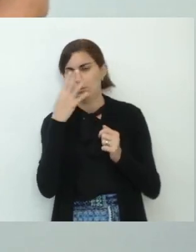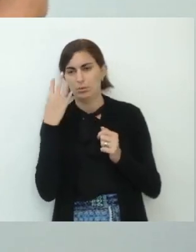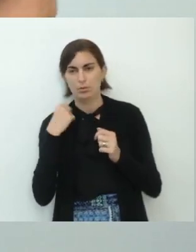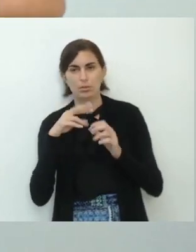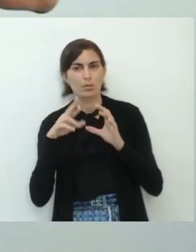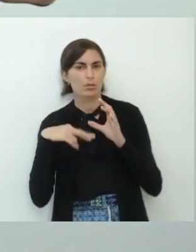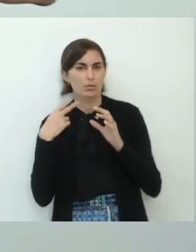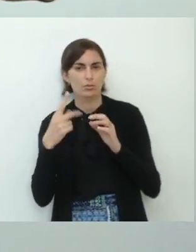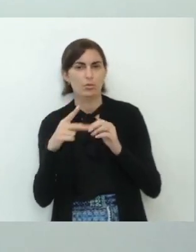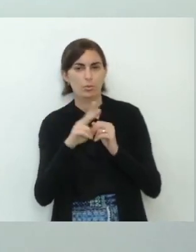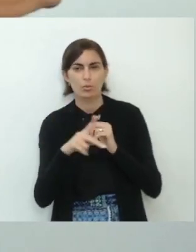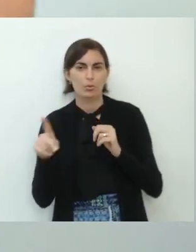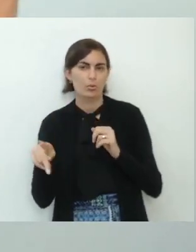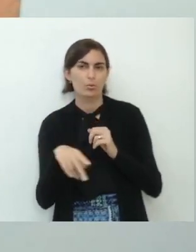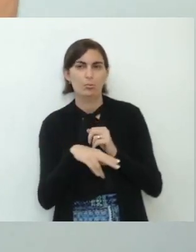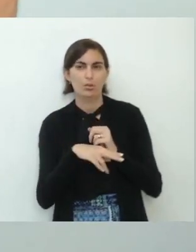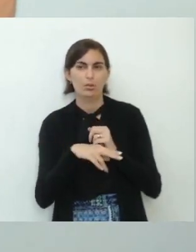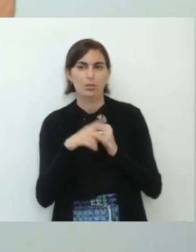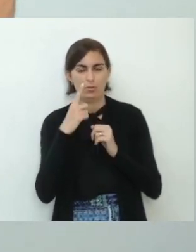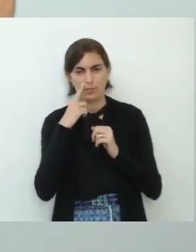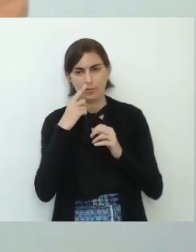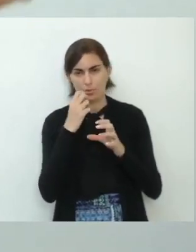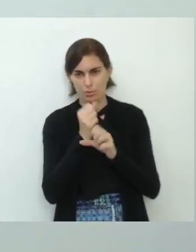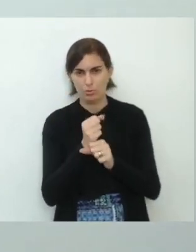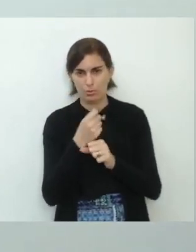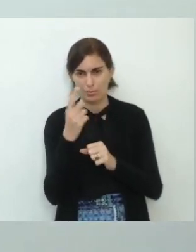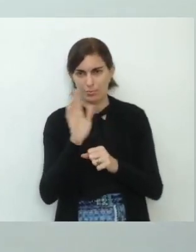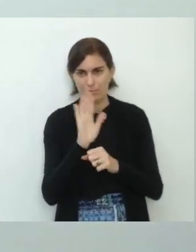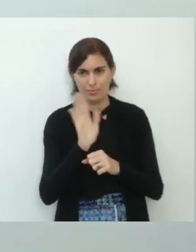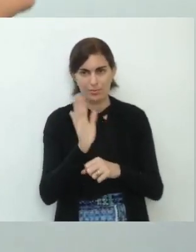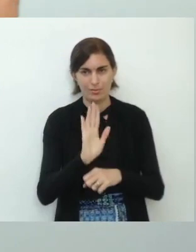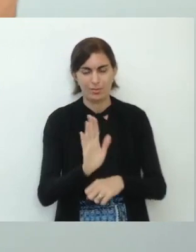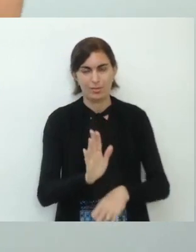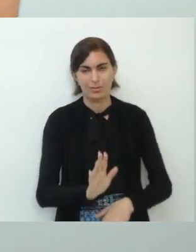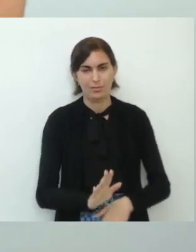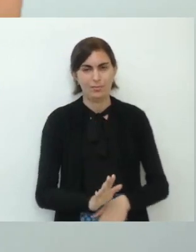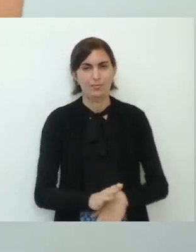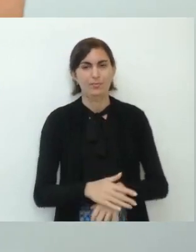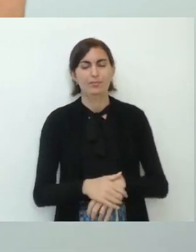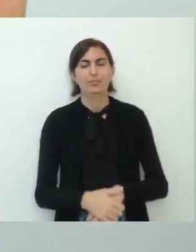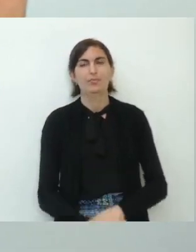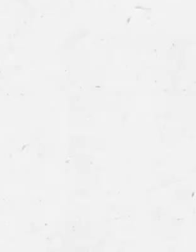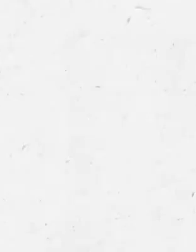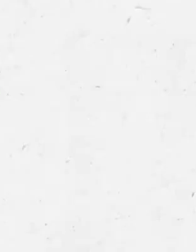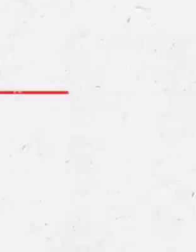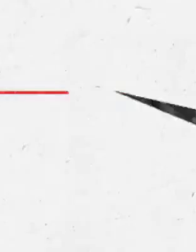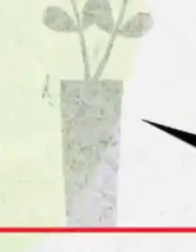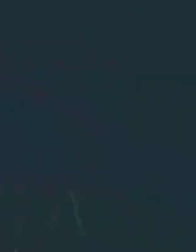referenciar seu nome. Professor, dá um pontinho para quem fizer, tá bom? Valeu, tchau, tchau. Até a próxima videoaula.